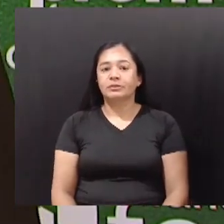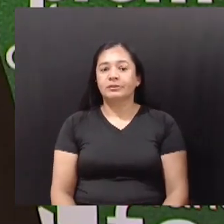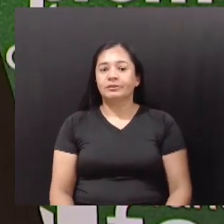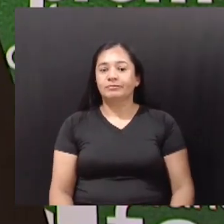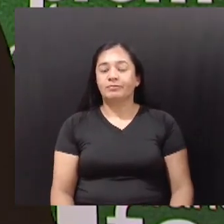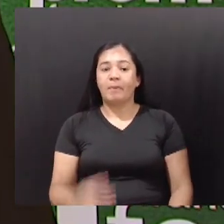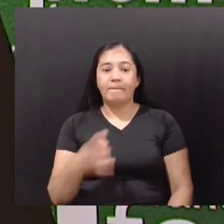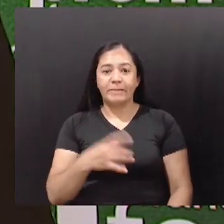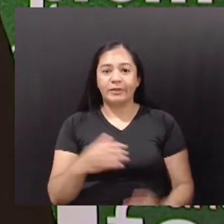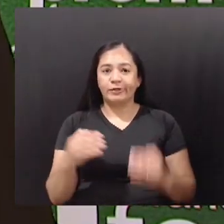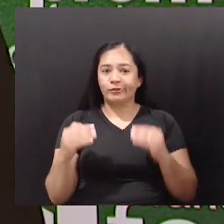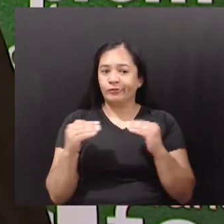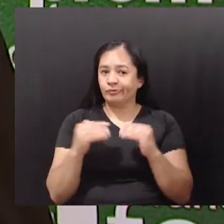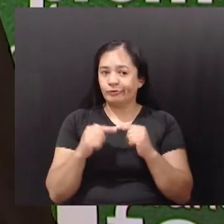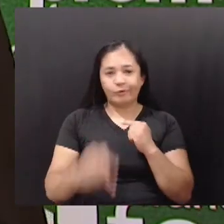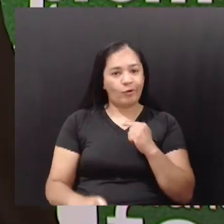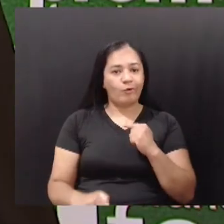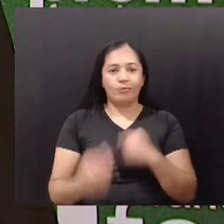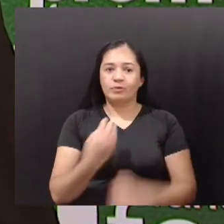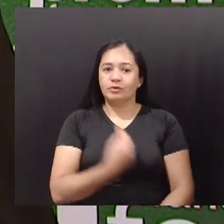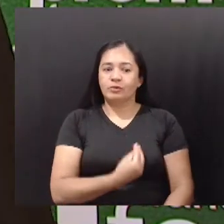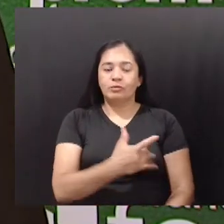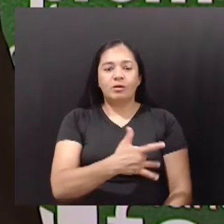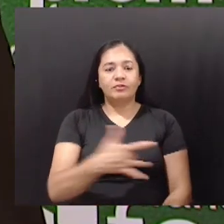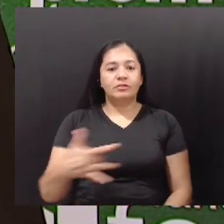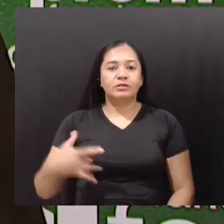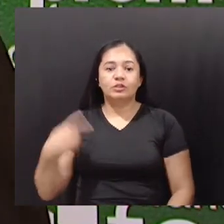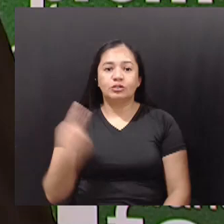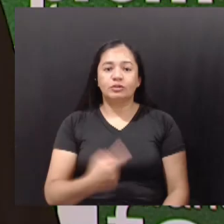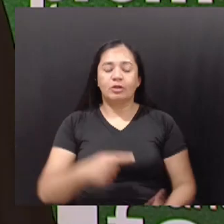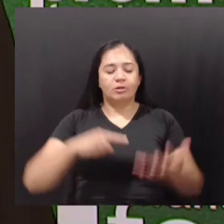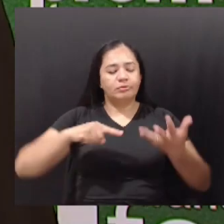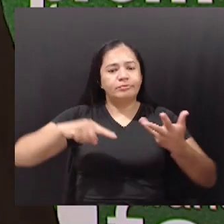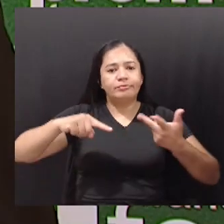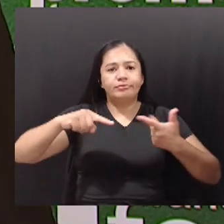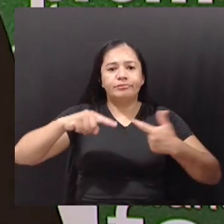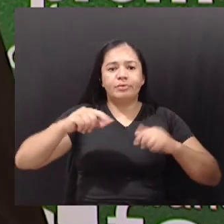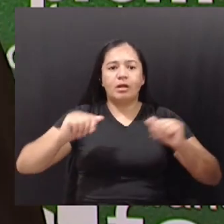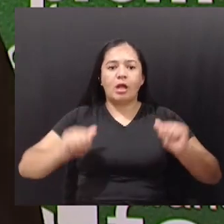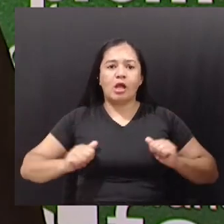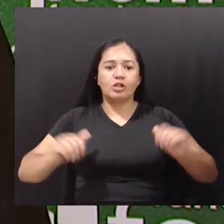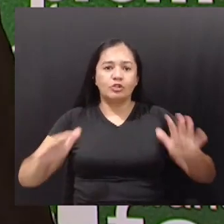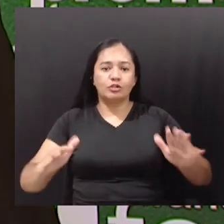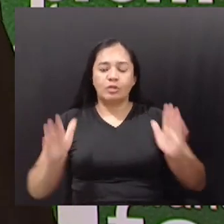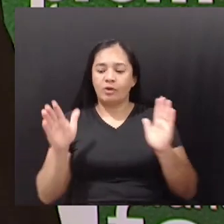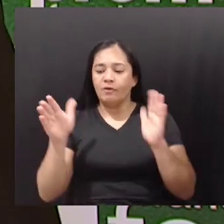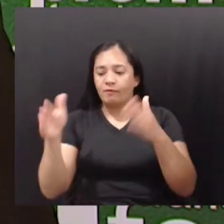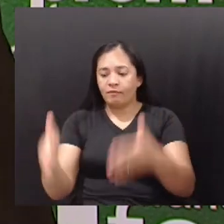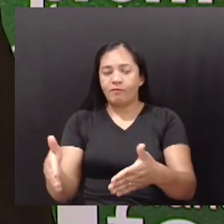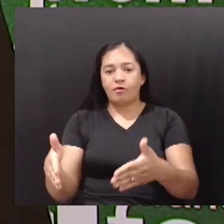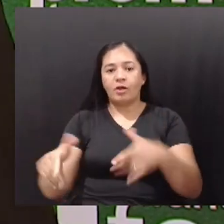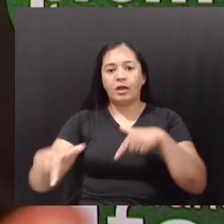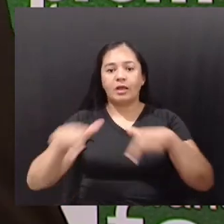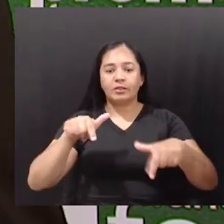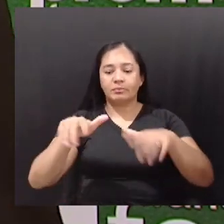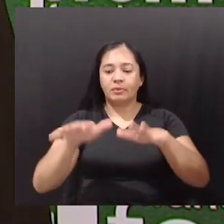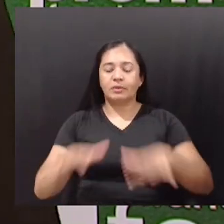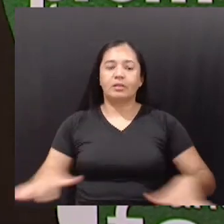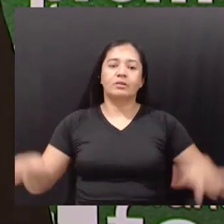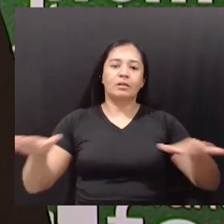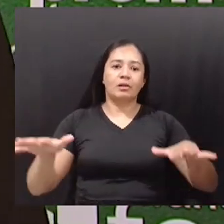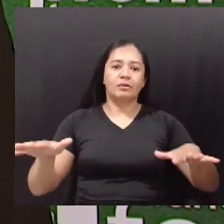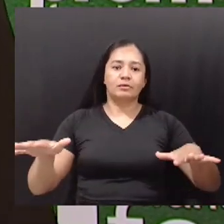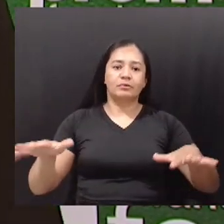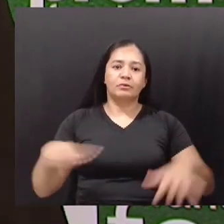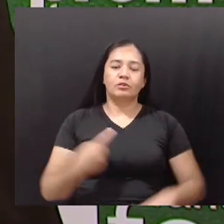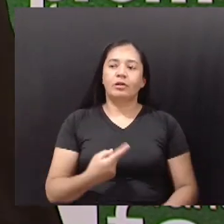comunitária saudável. E nós temos uma série de iniciativas voltadas a atuar nessa área e queremos muito